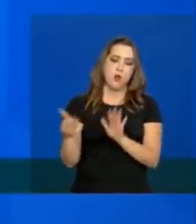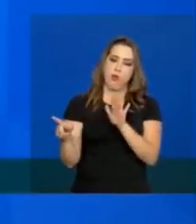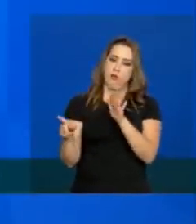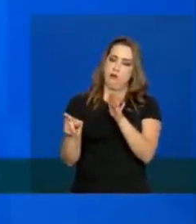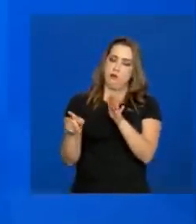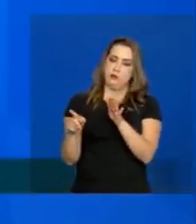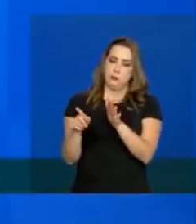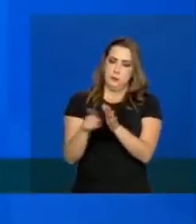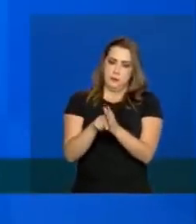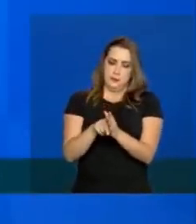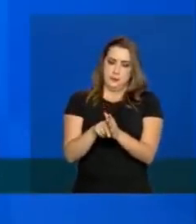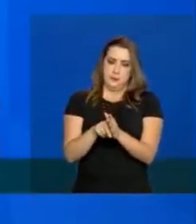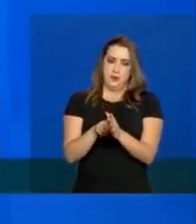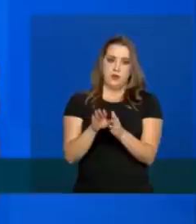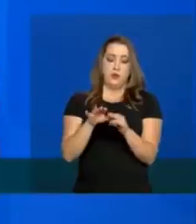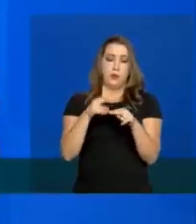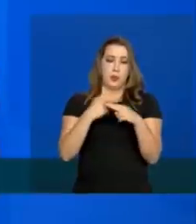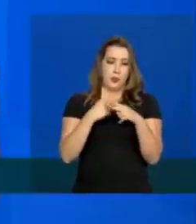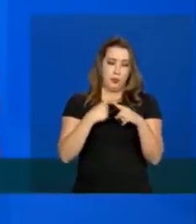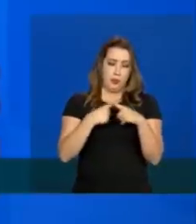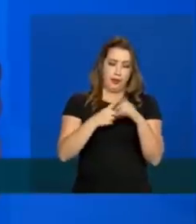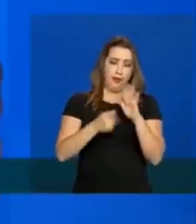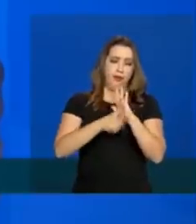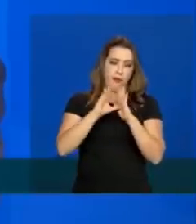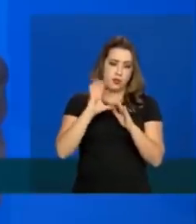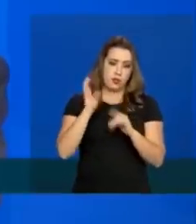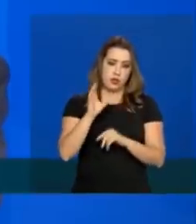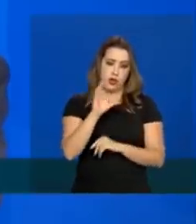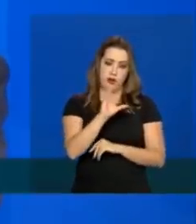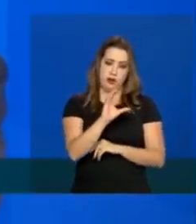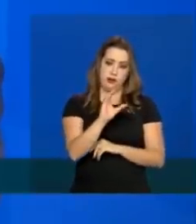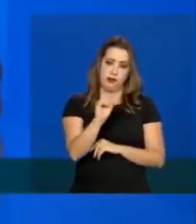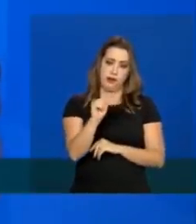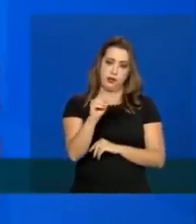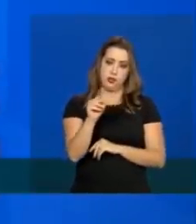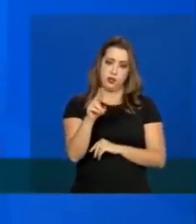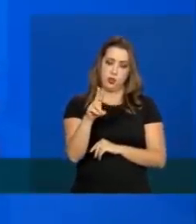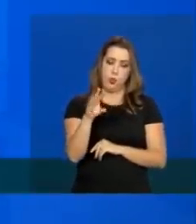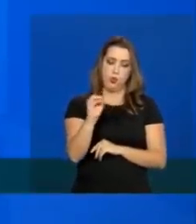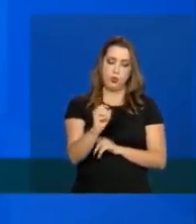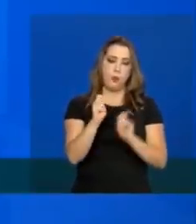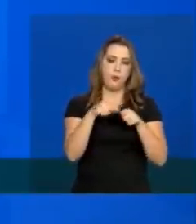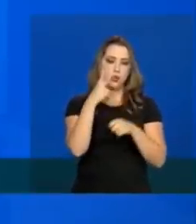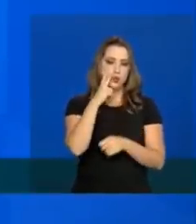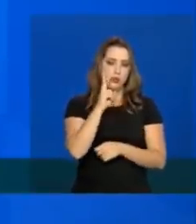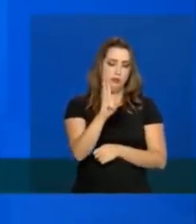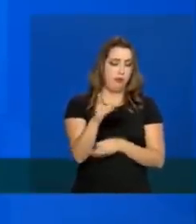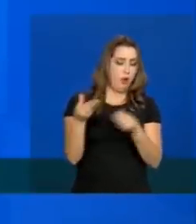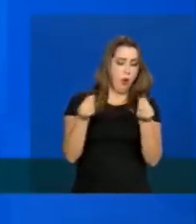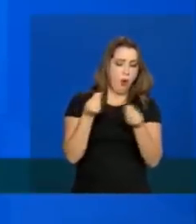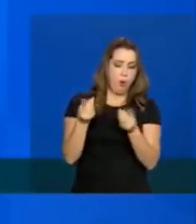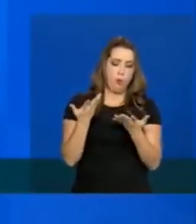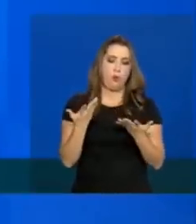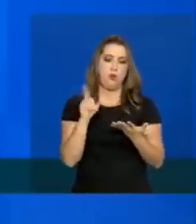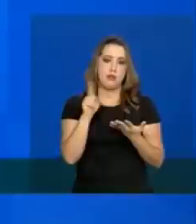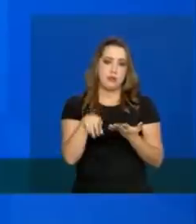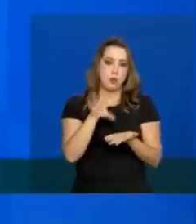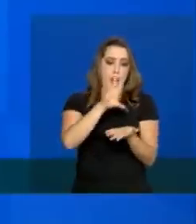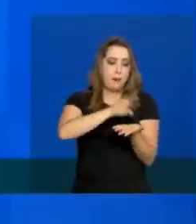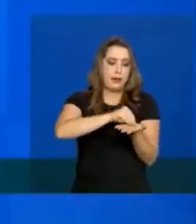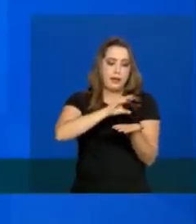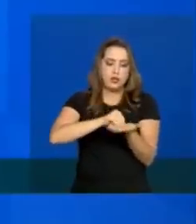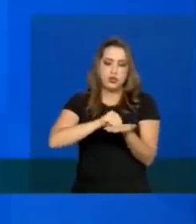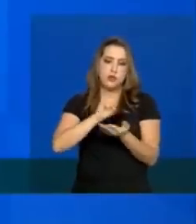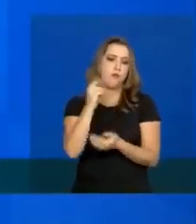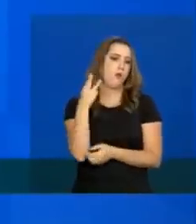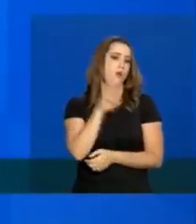análise por estar inscrito no cadastro único, pode consultar a sua situação no aplicativo ou